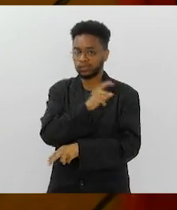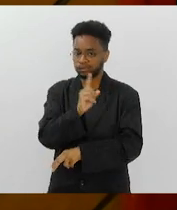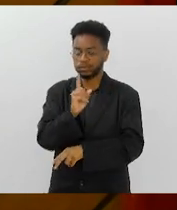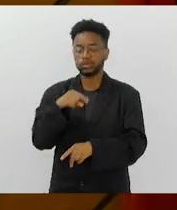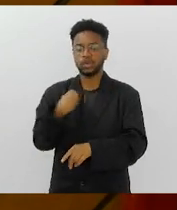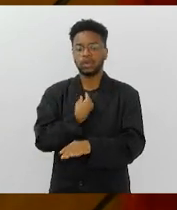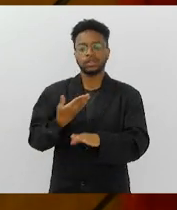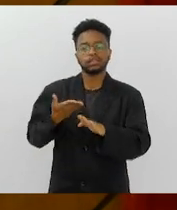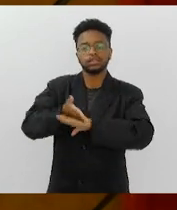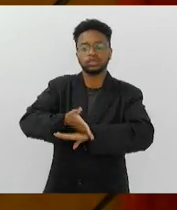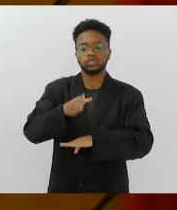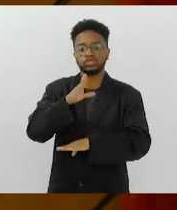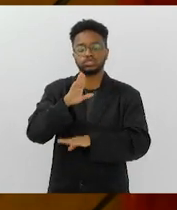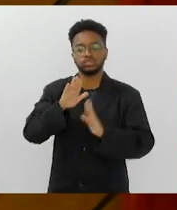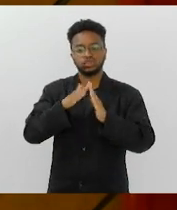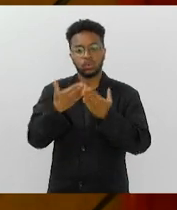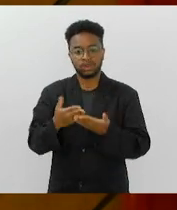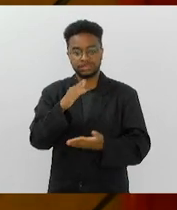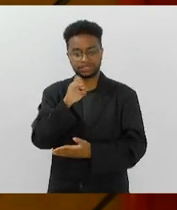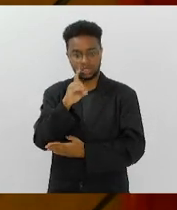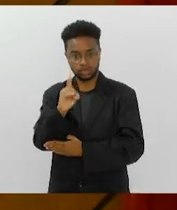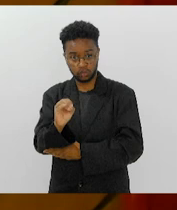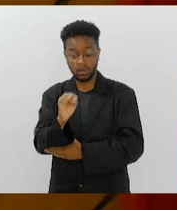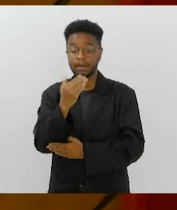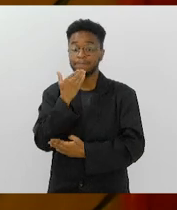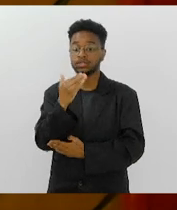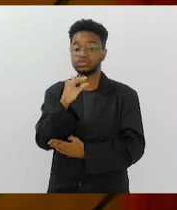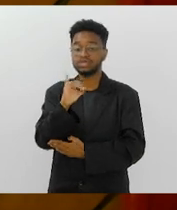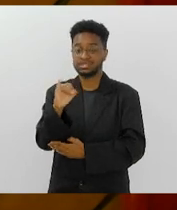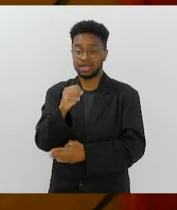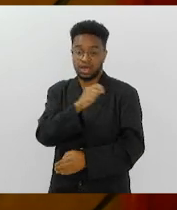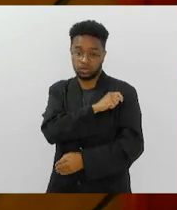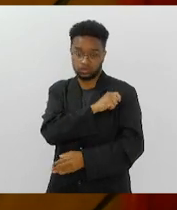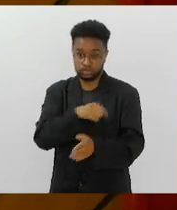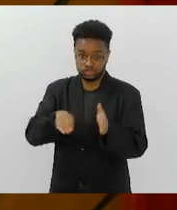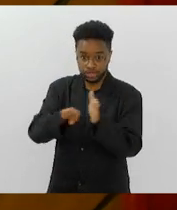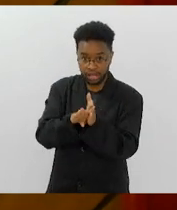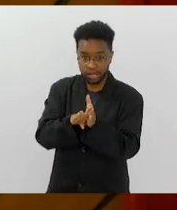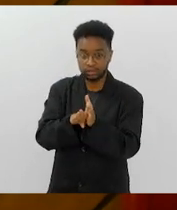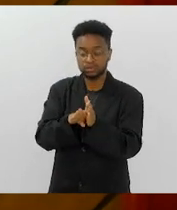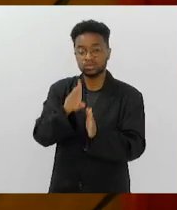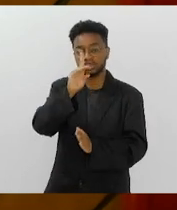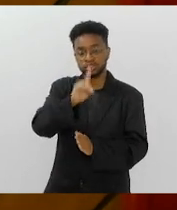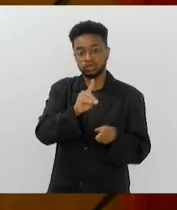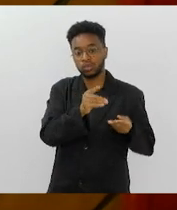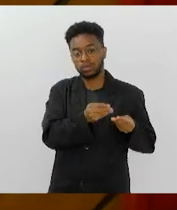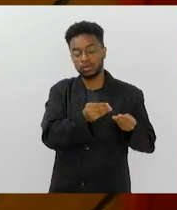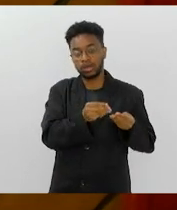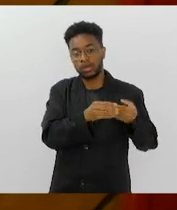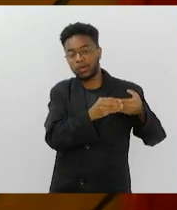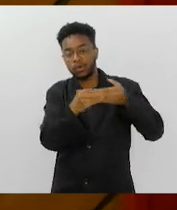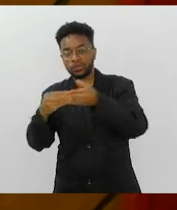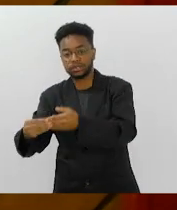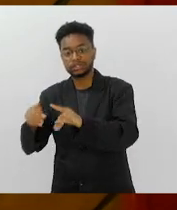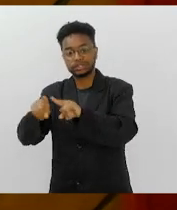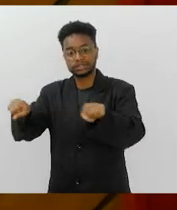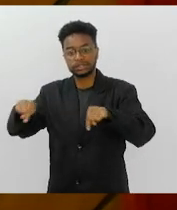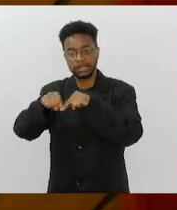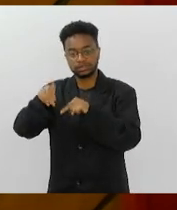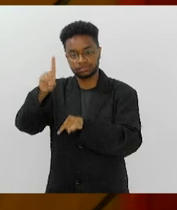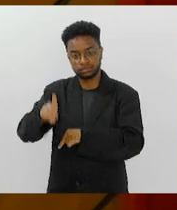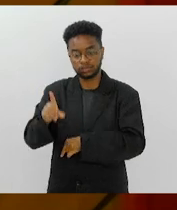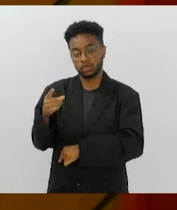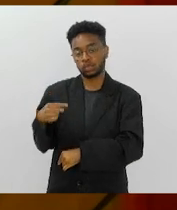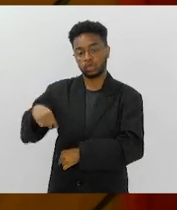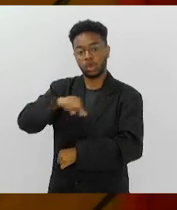cedo, pedimos para que, assim que o aluno chegasse, o diretor encaminhasse para a sala da direção para que nós conversássemos com o aluno.